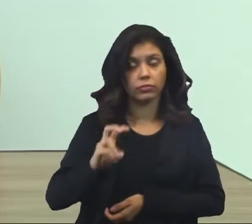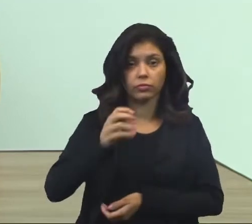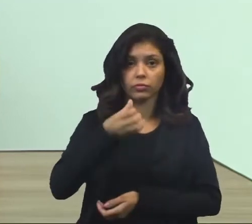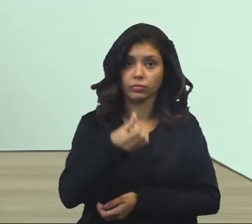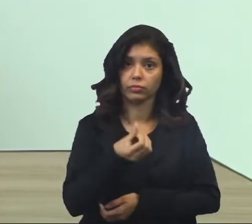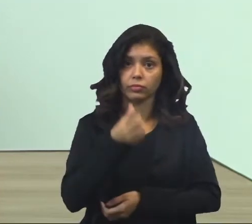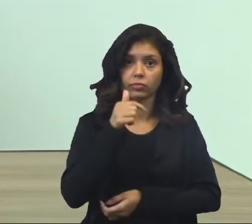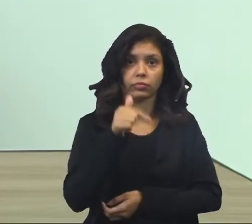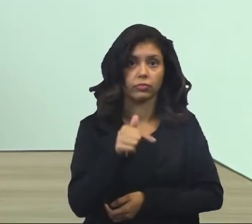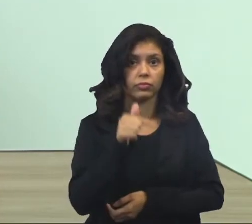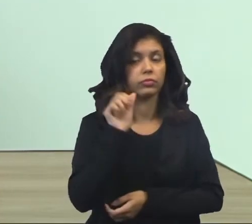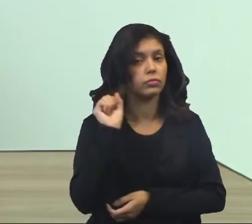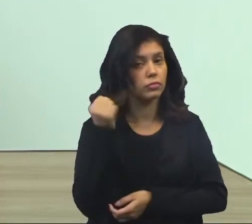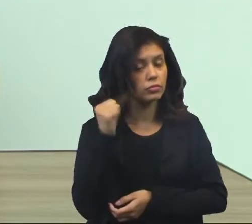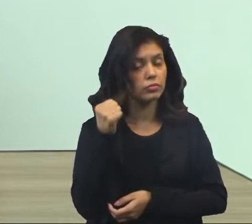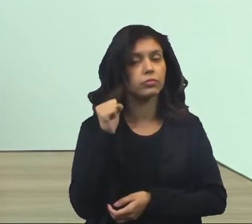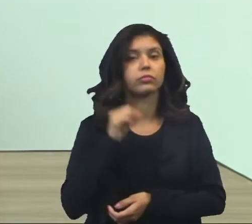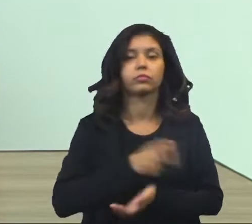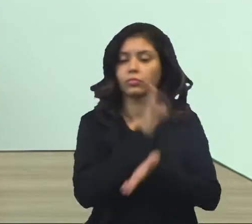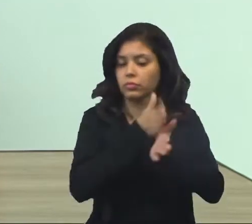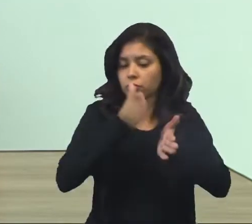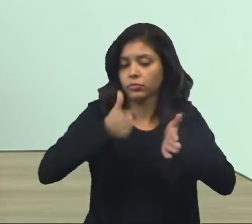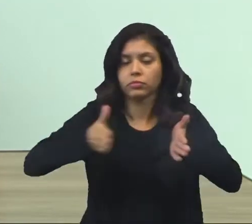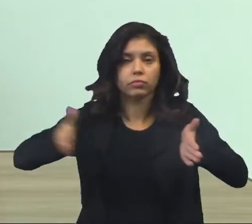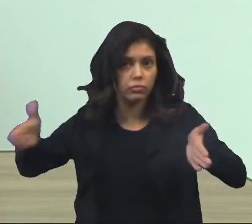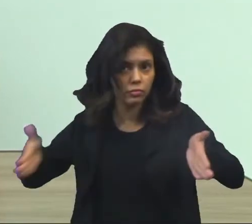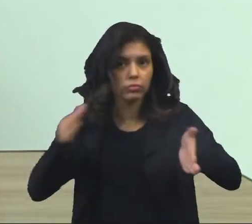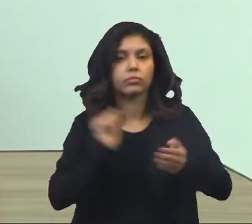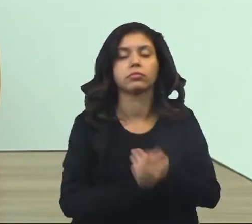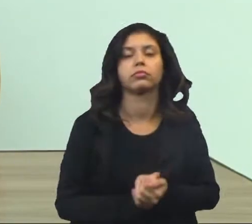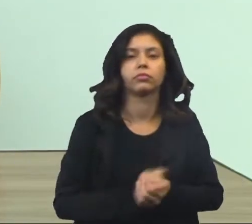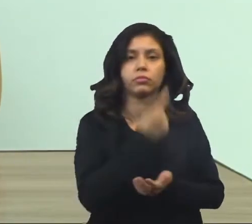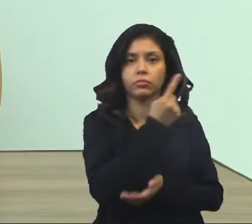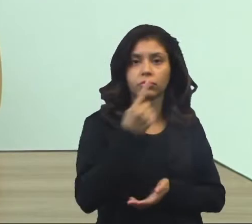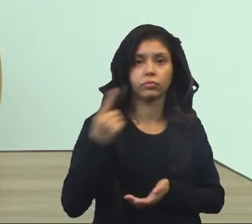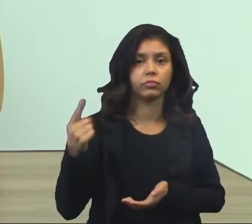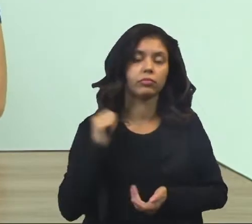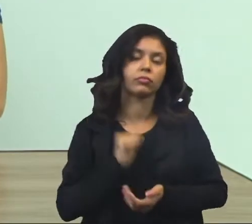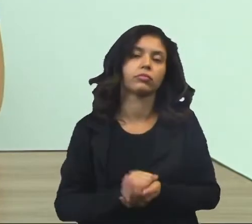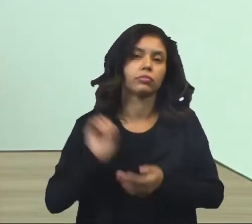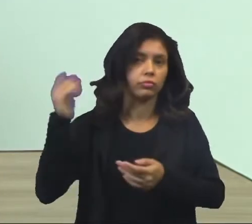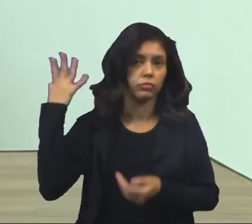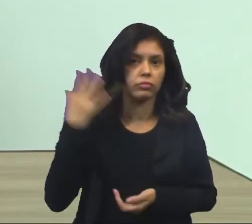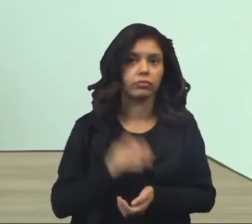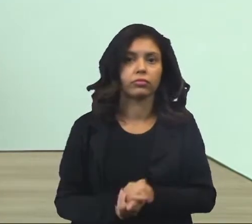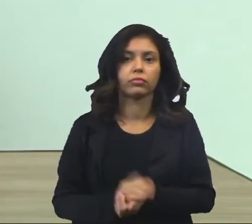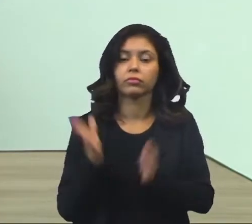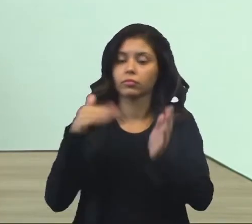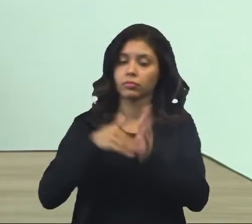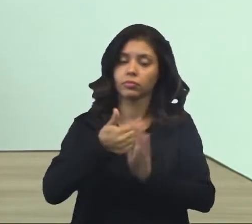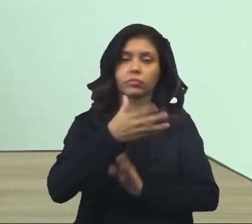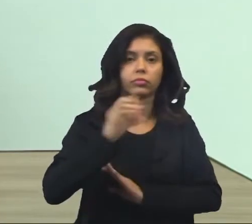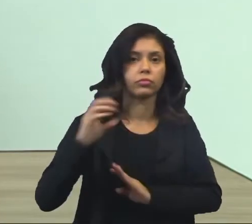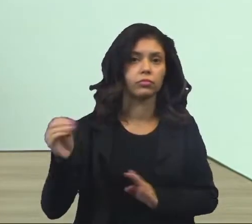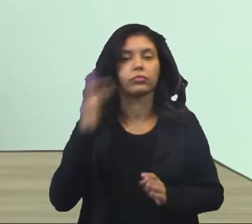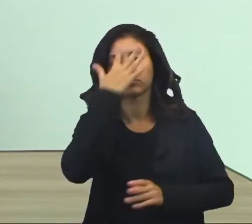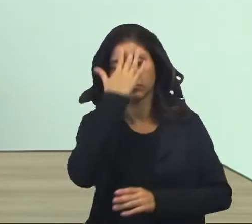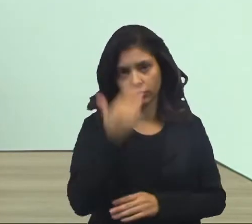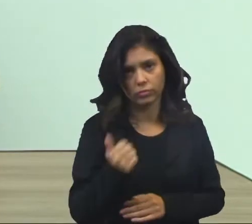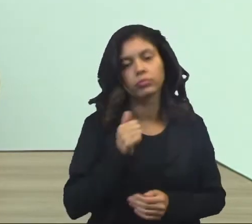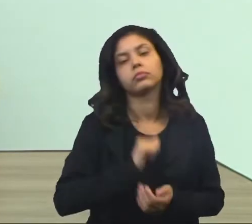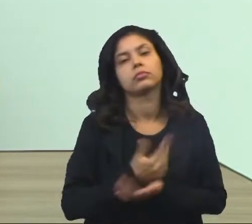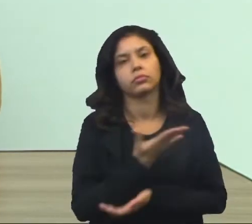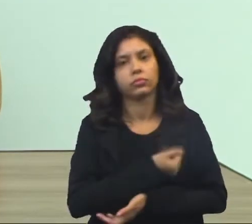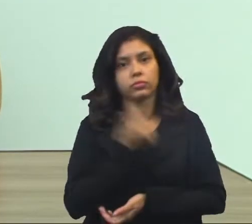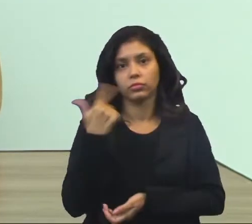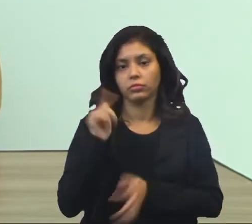4, 5, 6. Estou seguindo uma ordem de 1 em 1. No caso, vou parar em 100, mas sabemos que o número